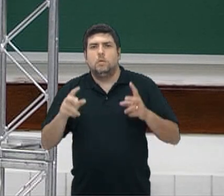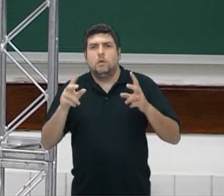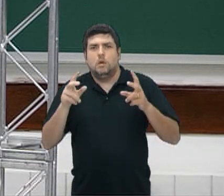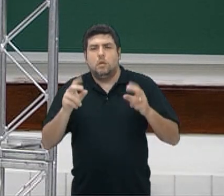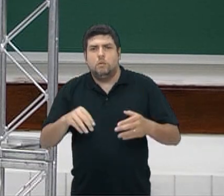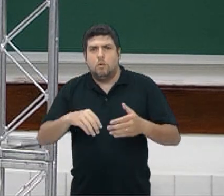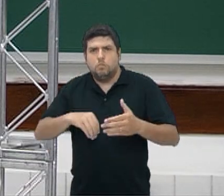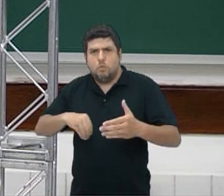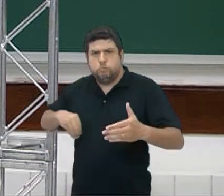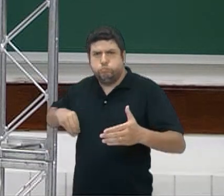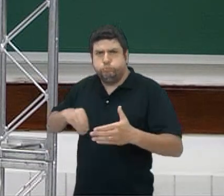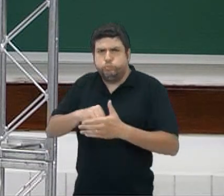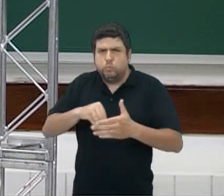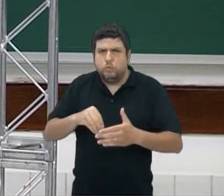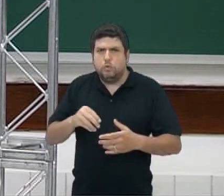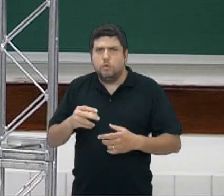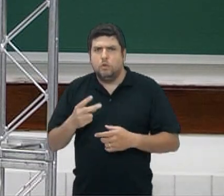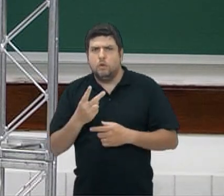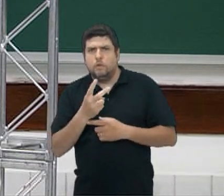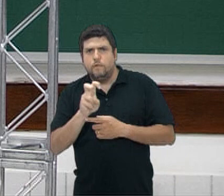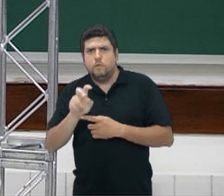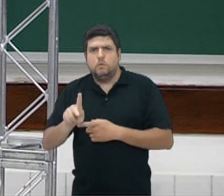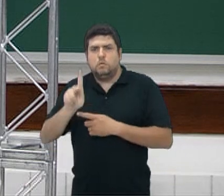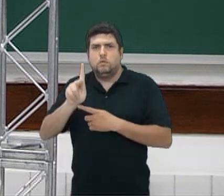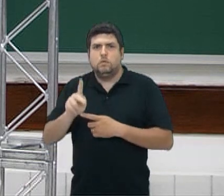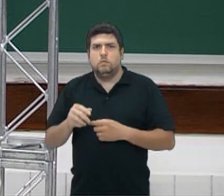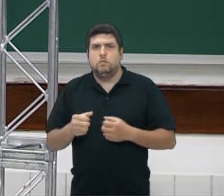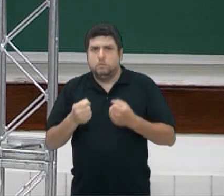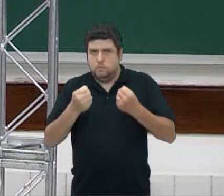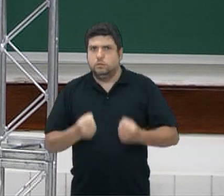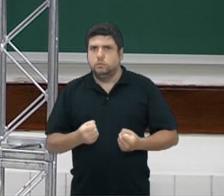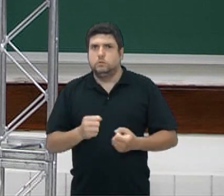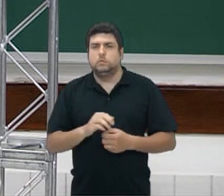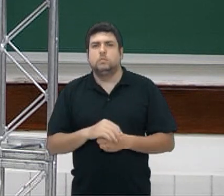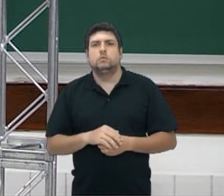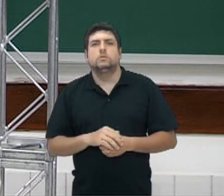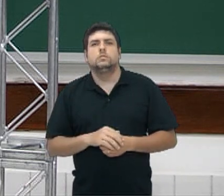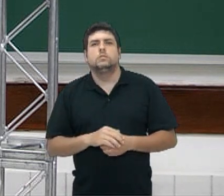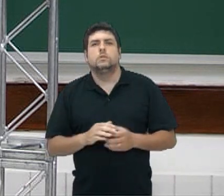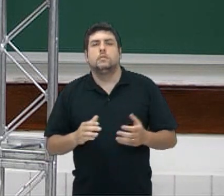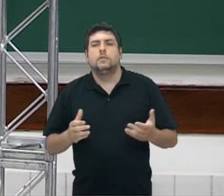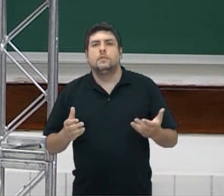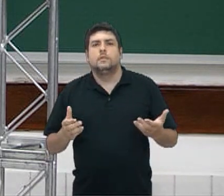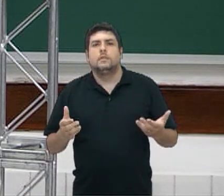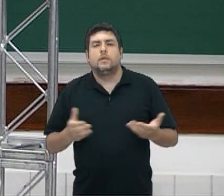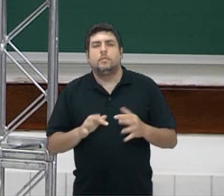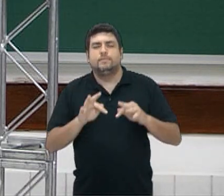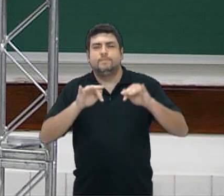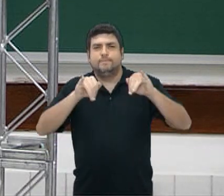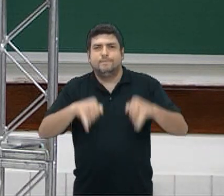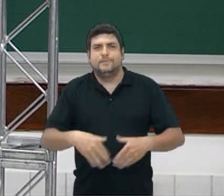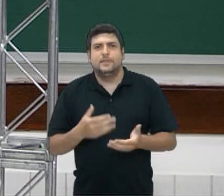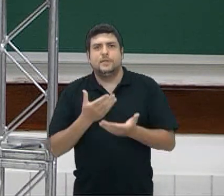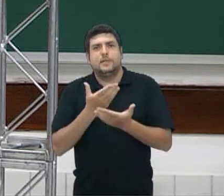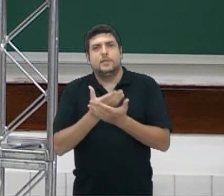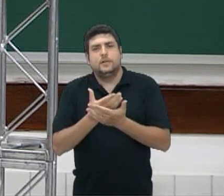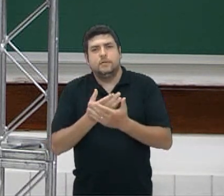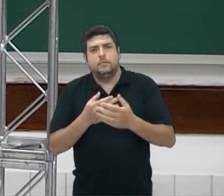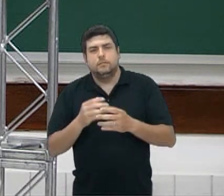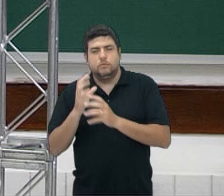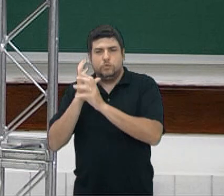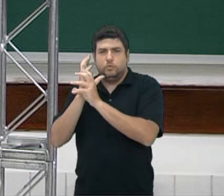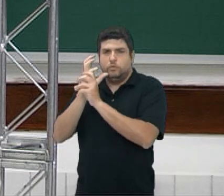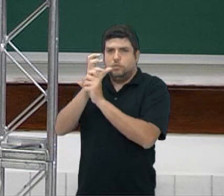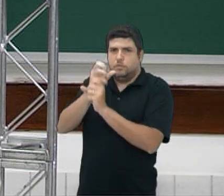quilos. É muita força, né? Gente, então, finalizando nossa aula por aqui, retomando. Estudamos quantidade de